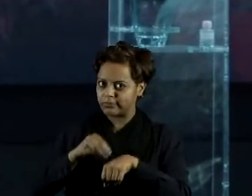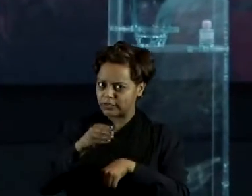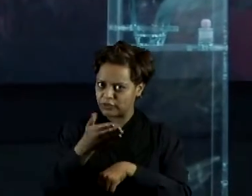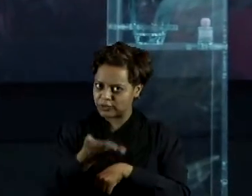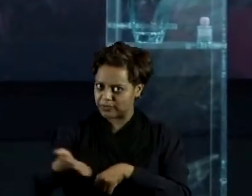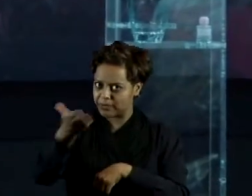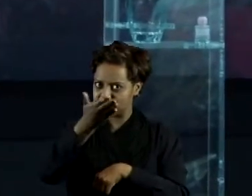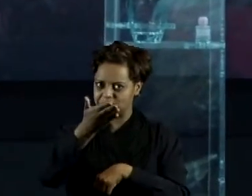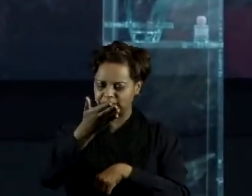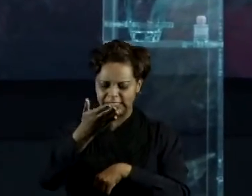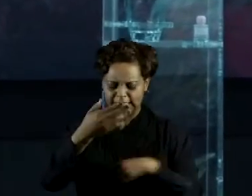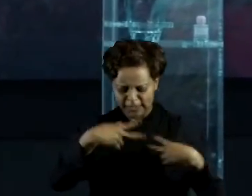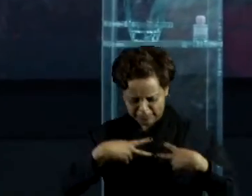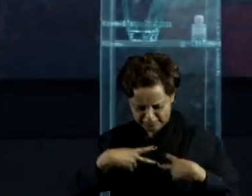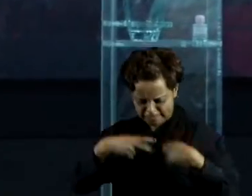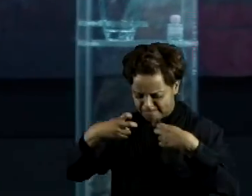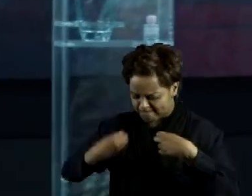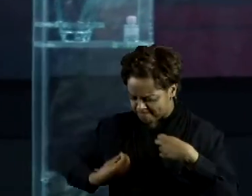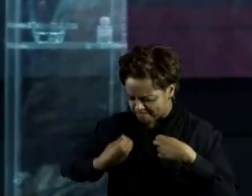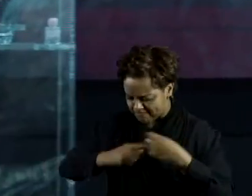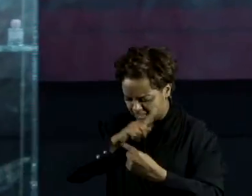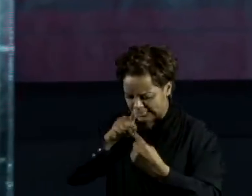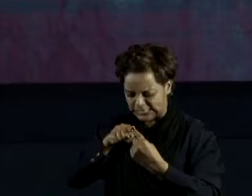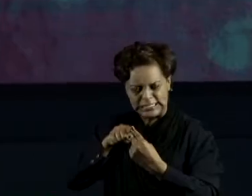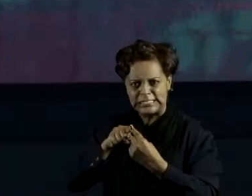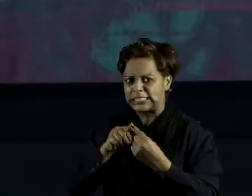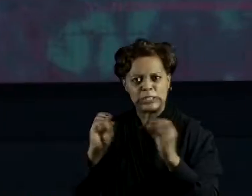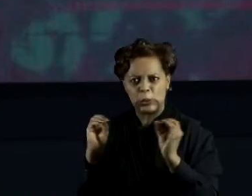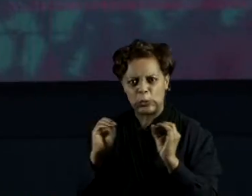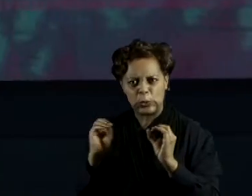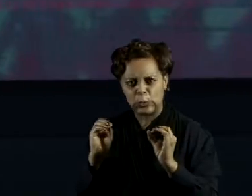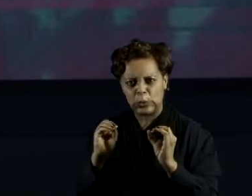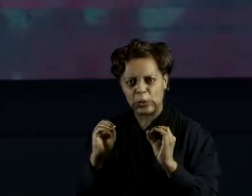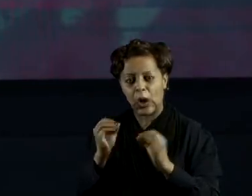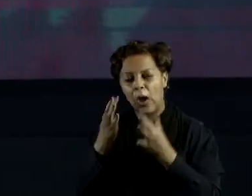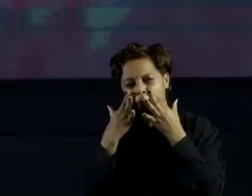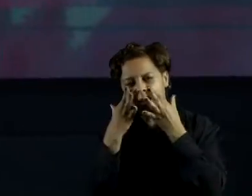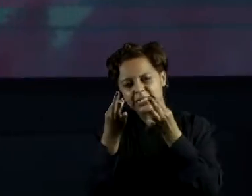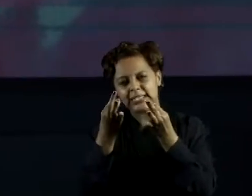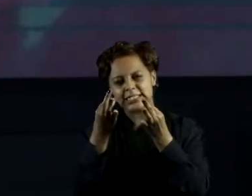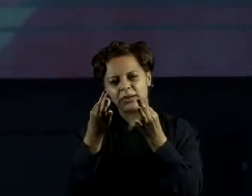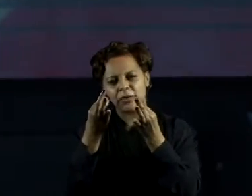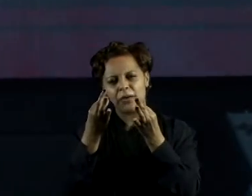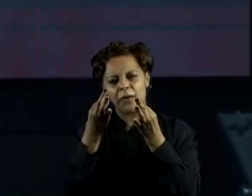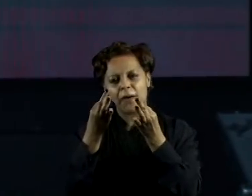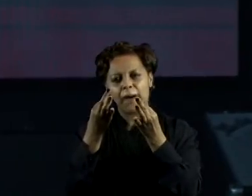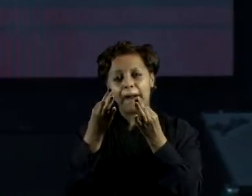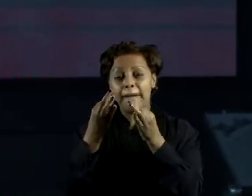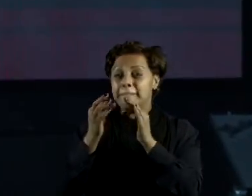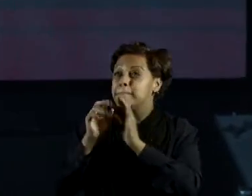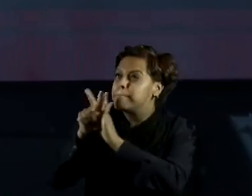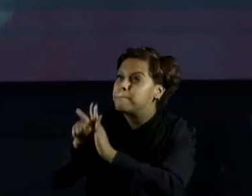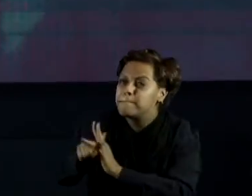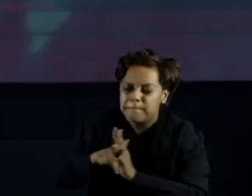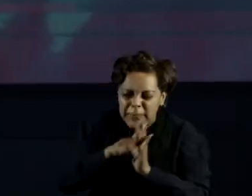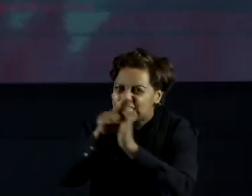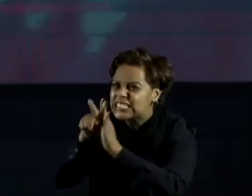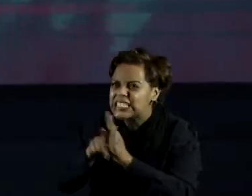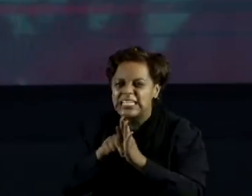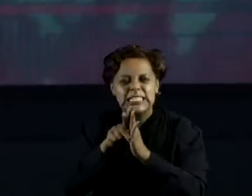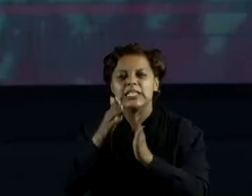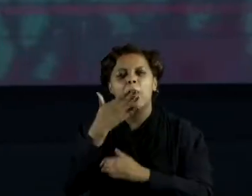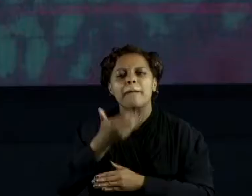Enquanto você não descobrir qual é o teu propósito, seja excelente. Busque excelência em qualquer